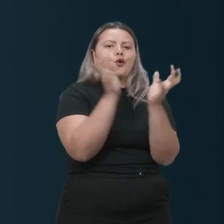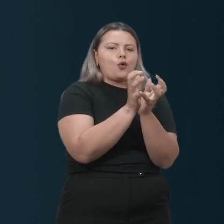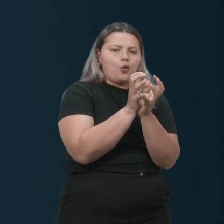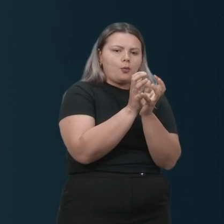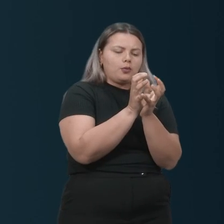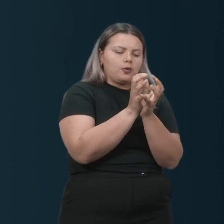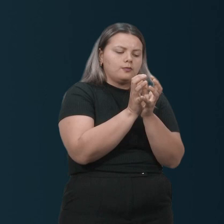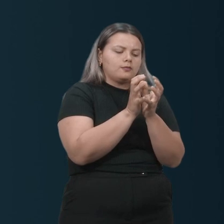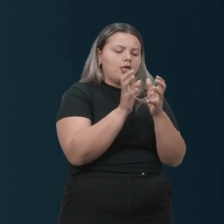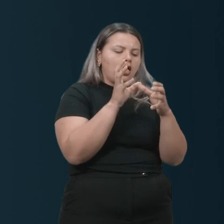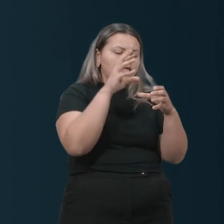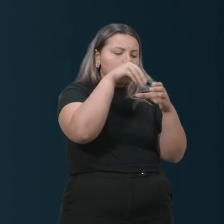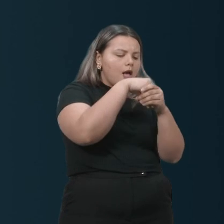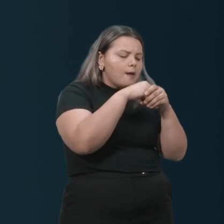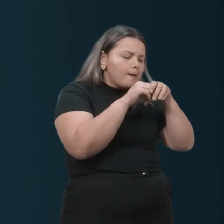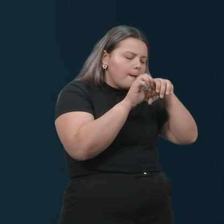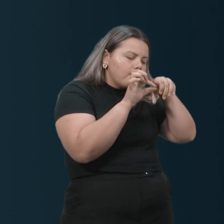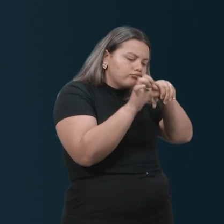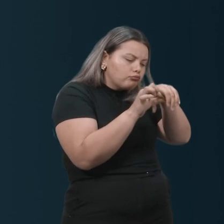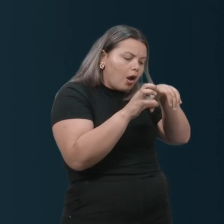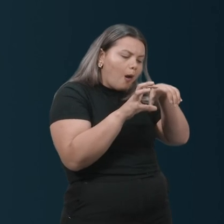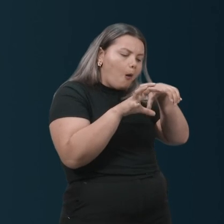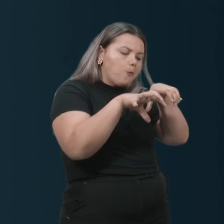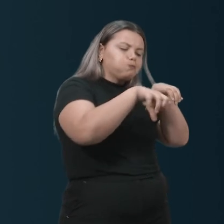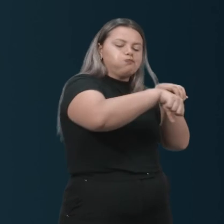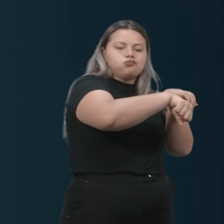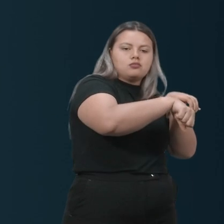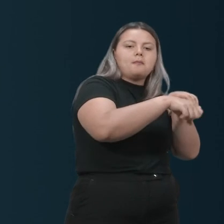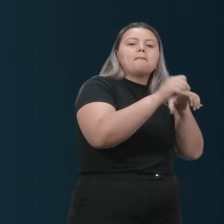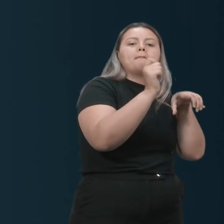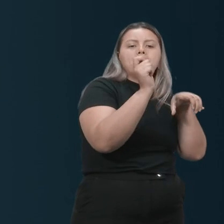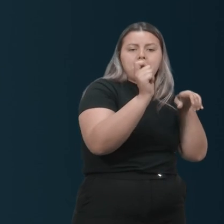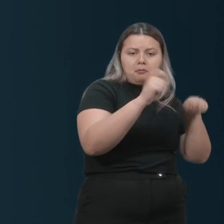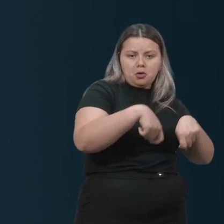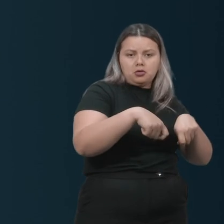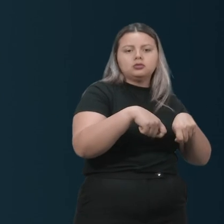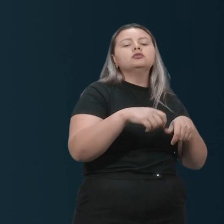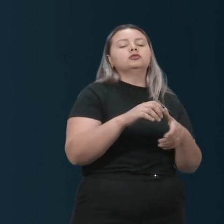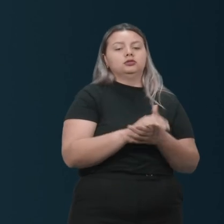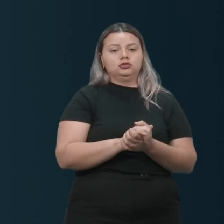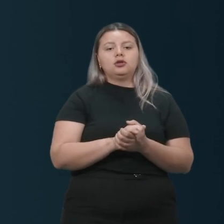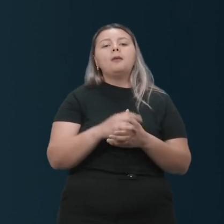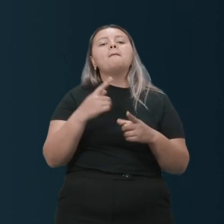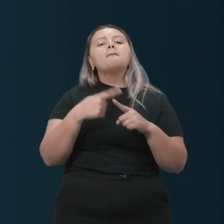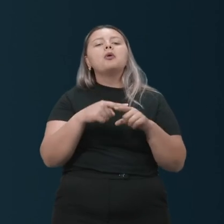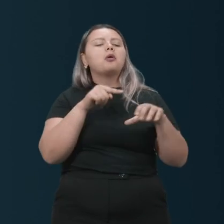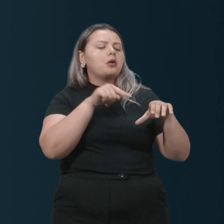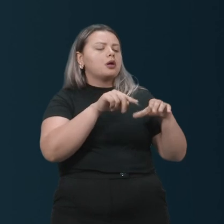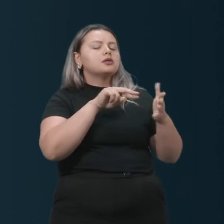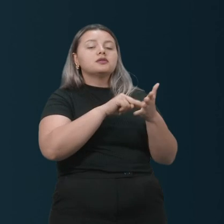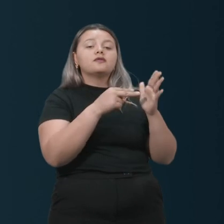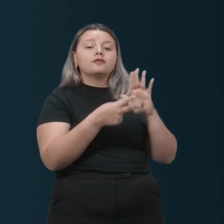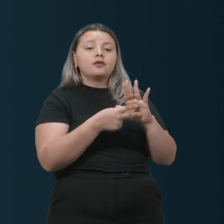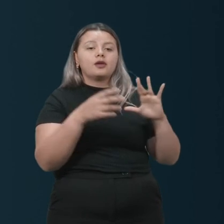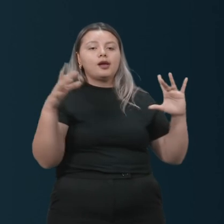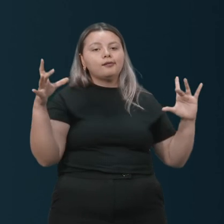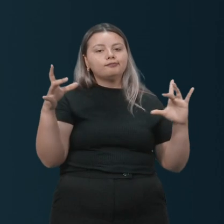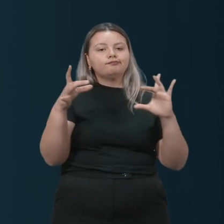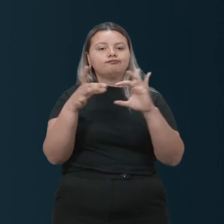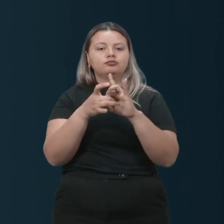um local específico do nervo. Esse agrupamento de corpos neuronais tem a função